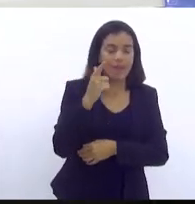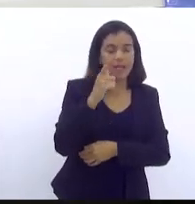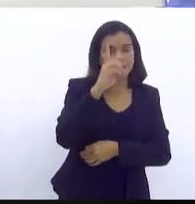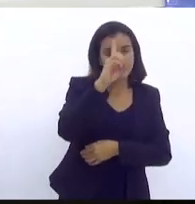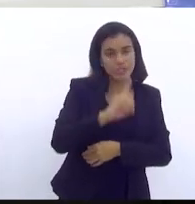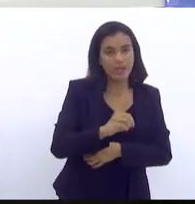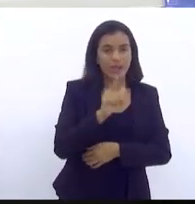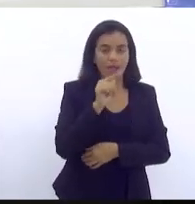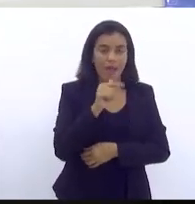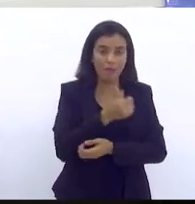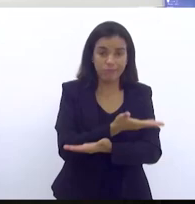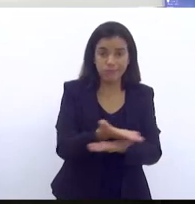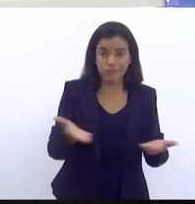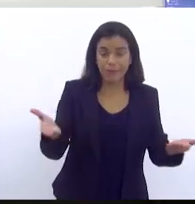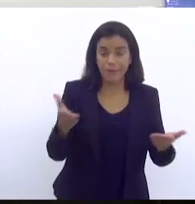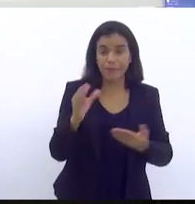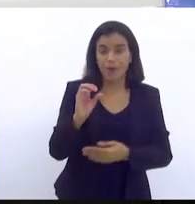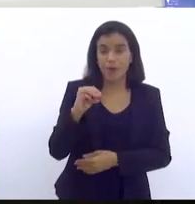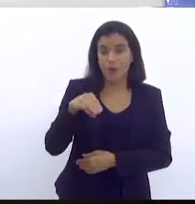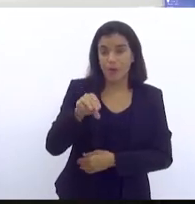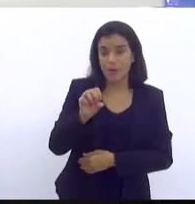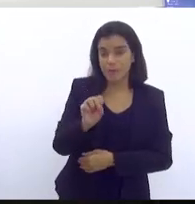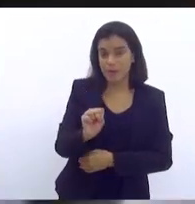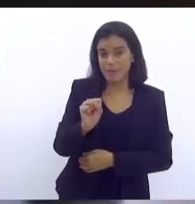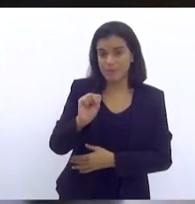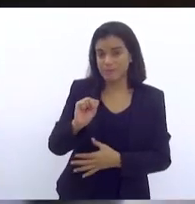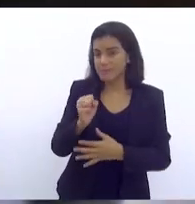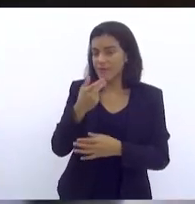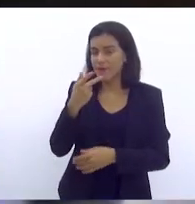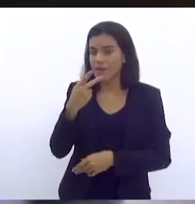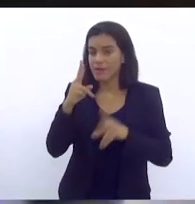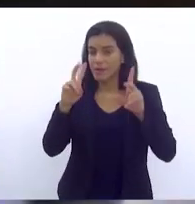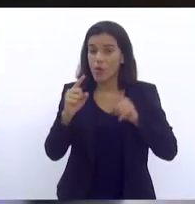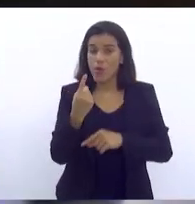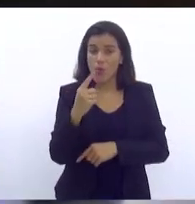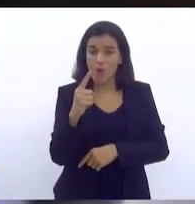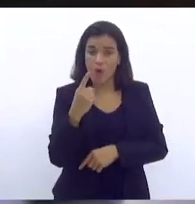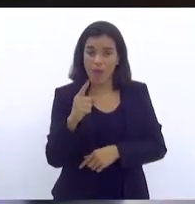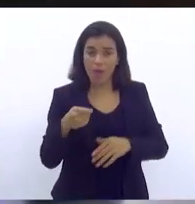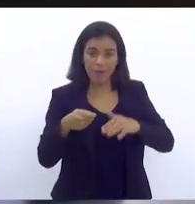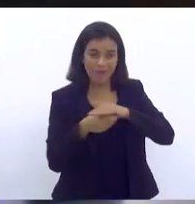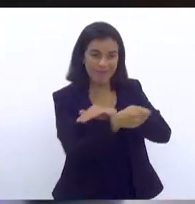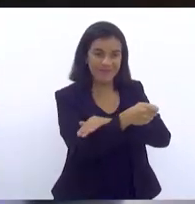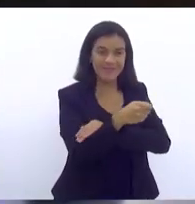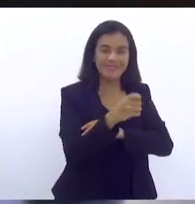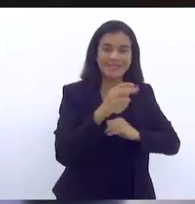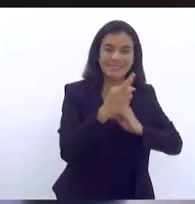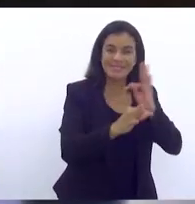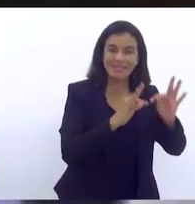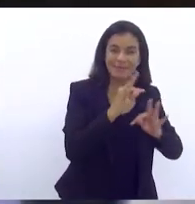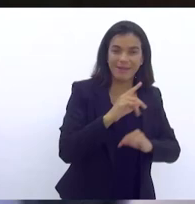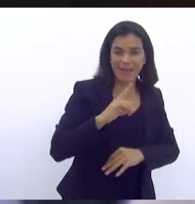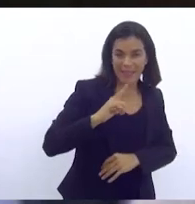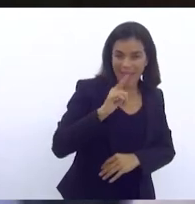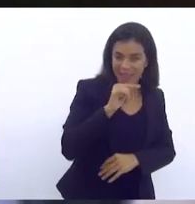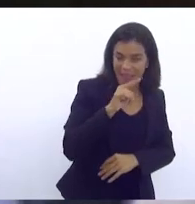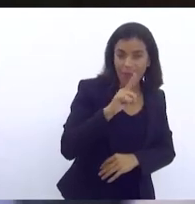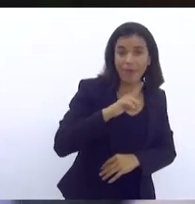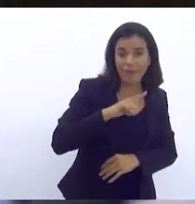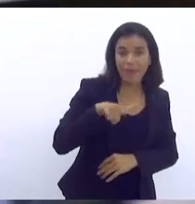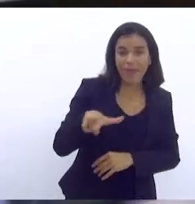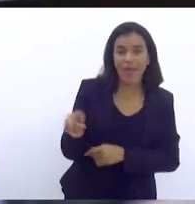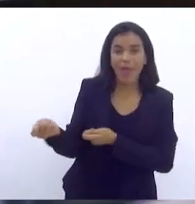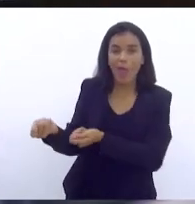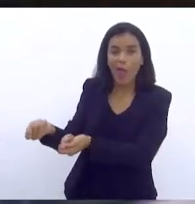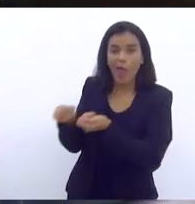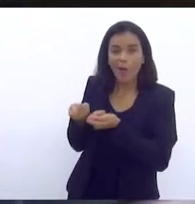a OMS aponta inclusive que para cada R investido em saneamento há uma economia de R 4 em saúde